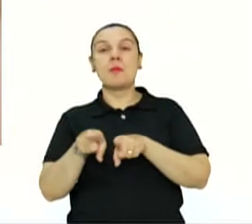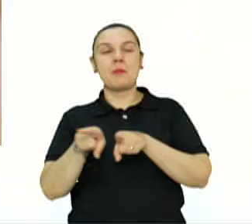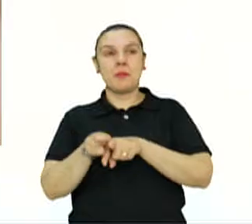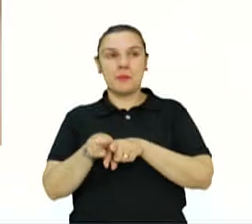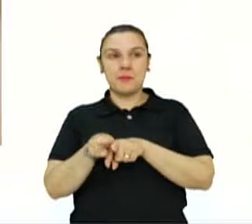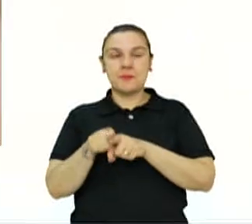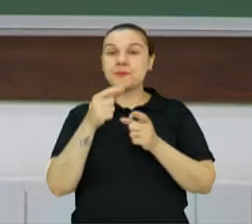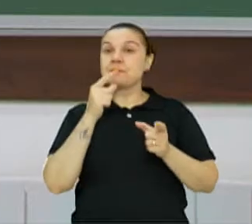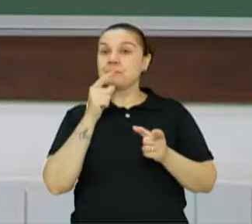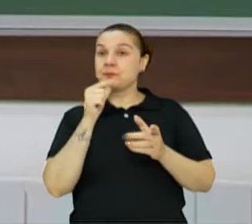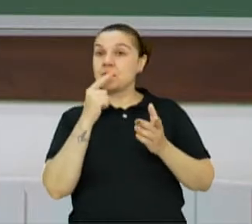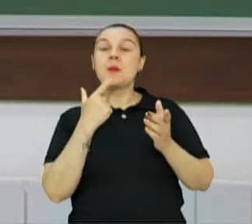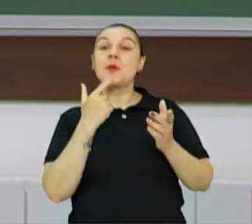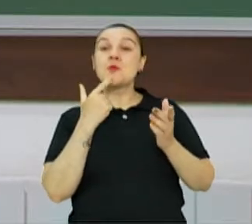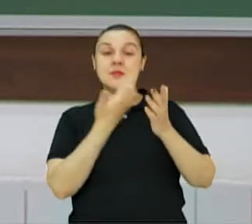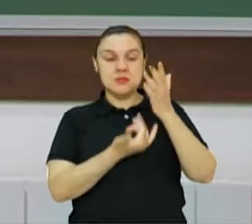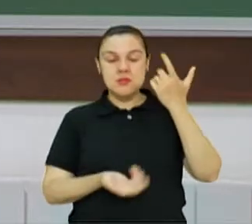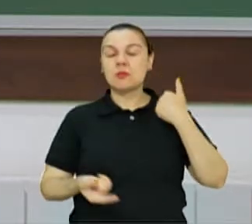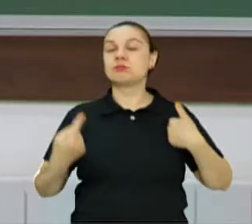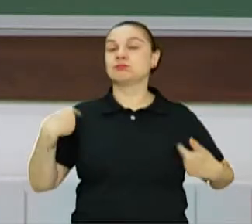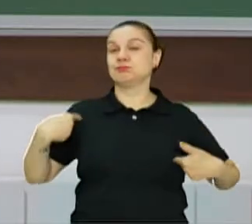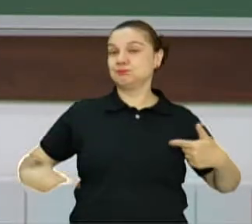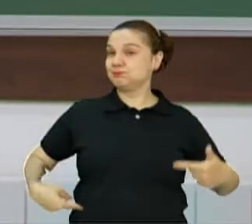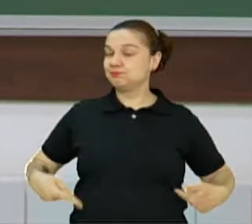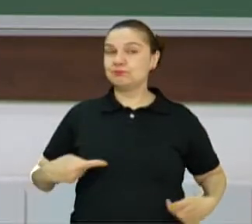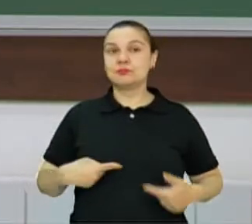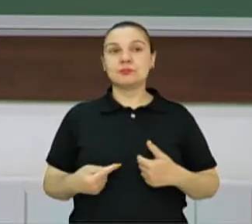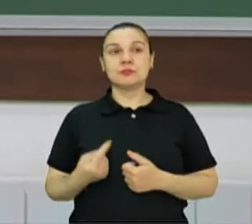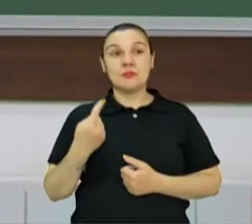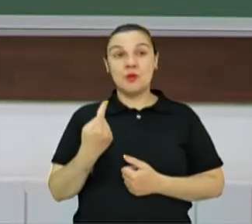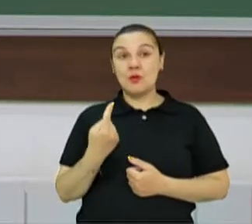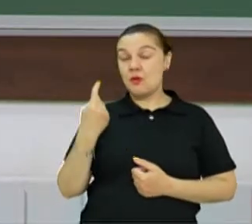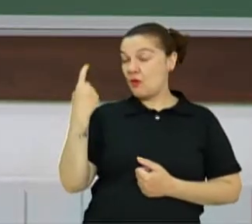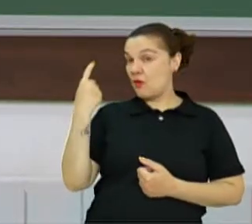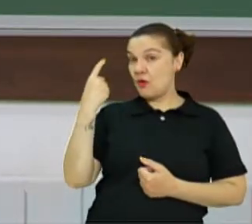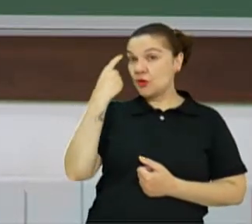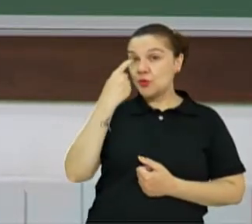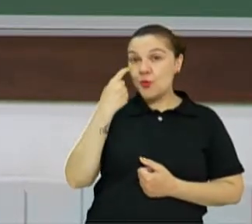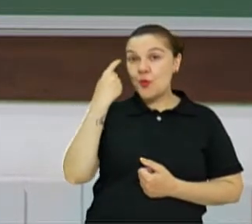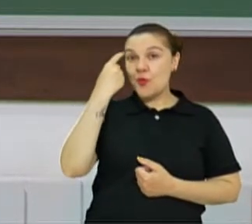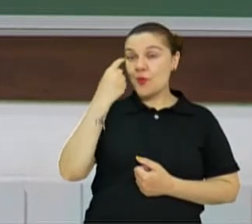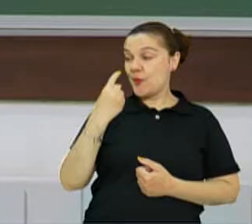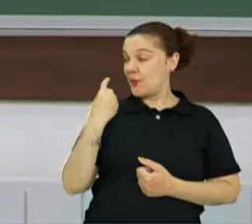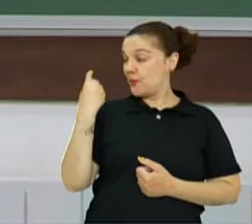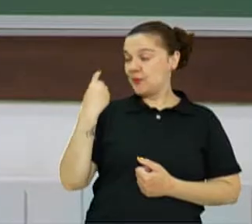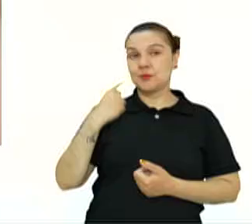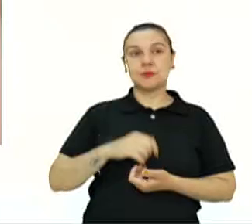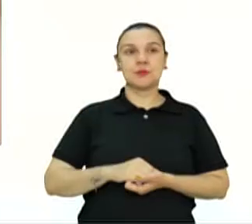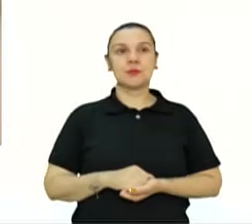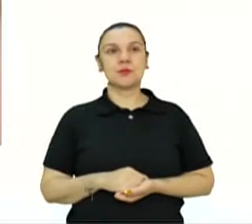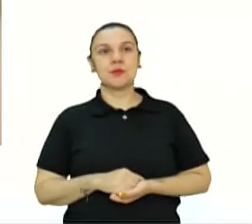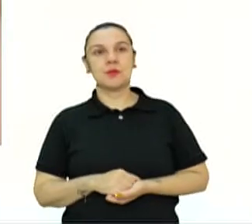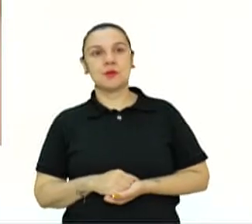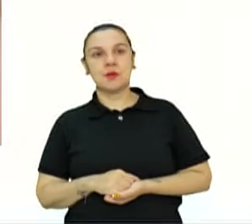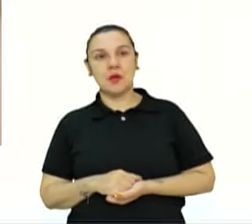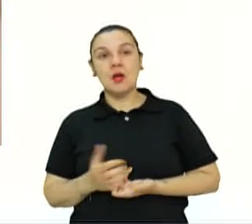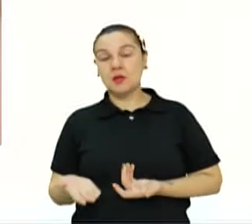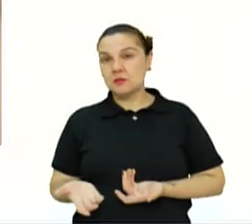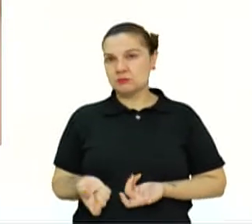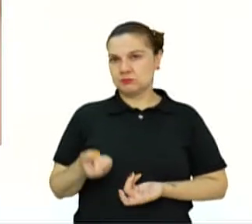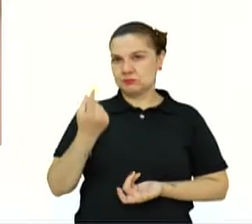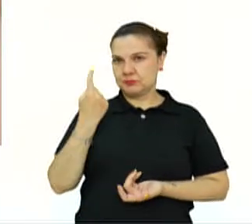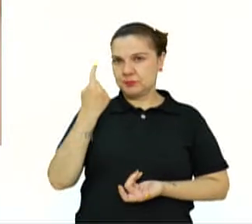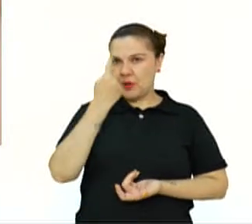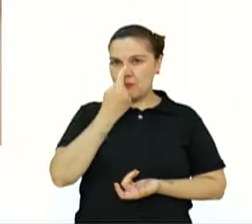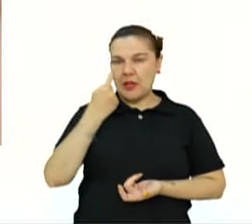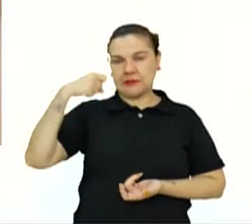através da corrente sanguínea, chegar a vários locais do corpo. E olha só aqui, até mesmo no olho, tá? Então aqui, embora pareça